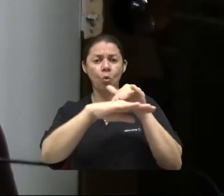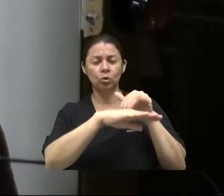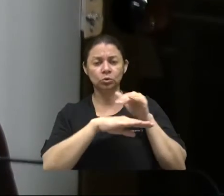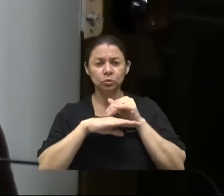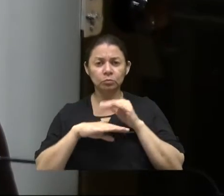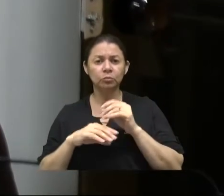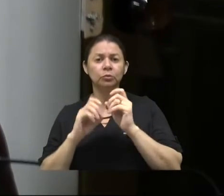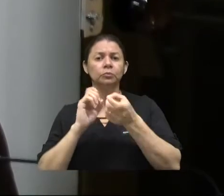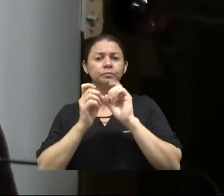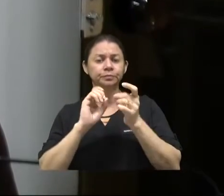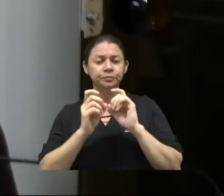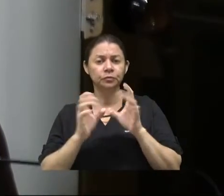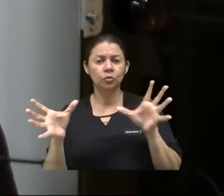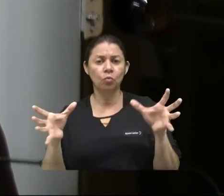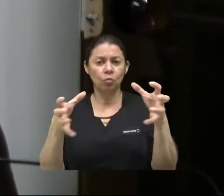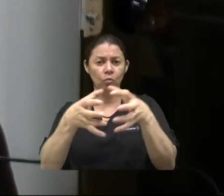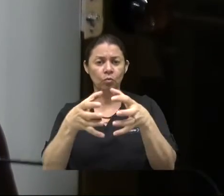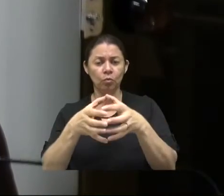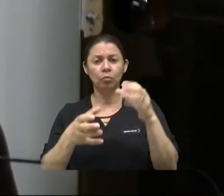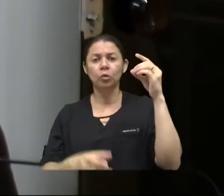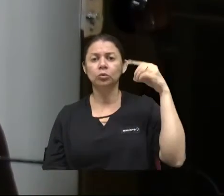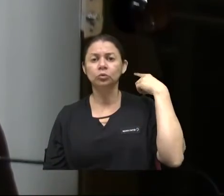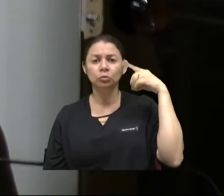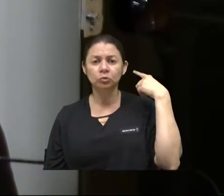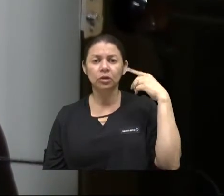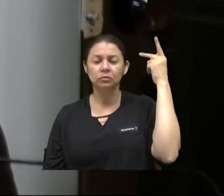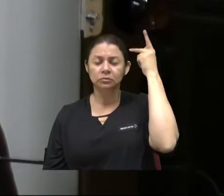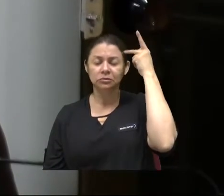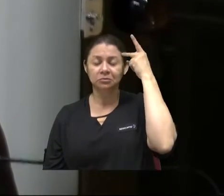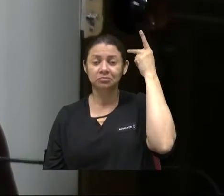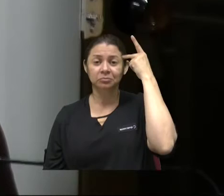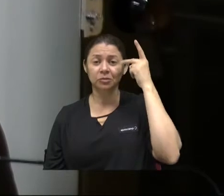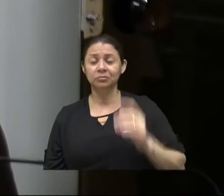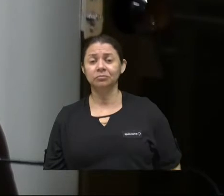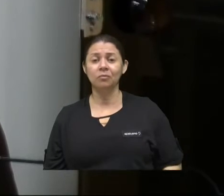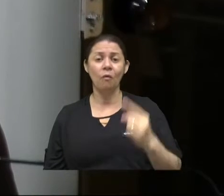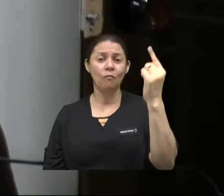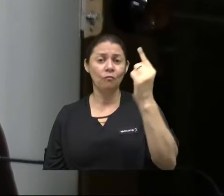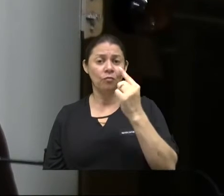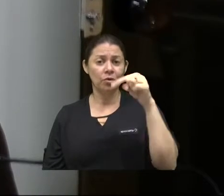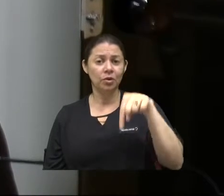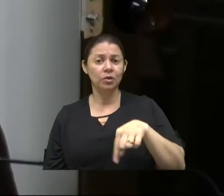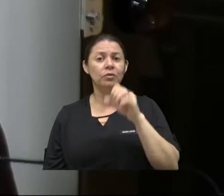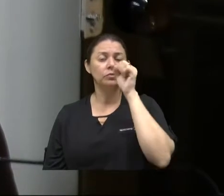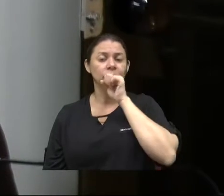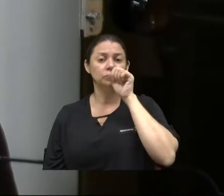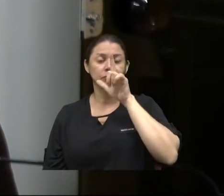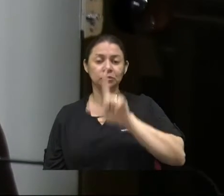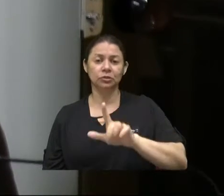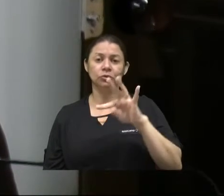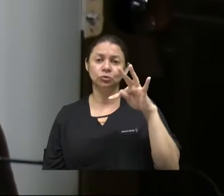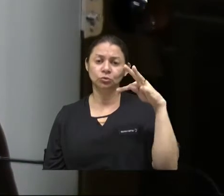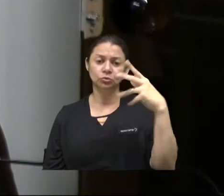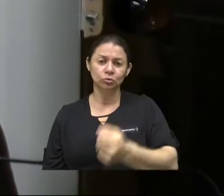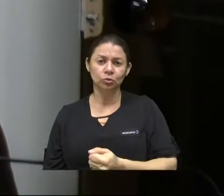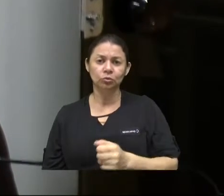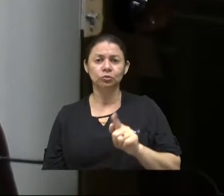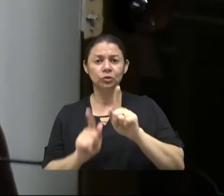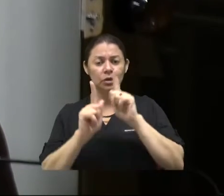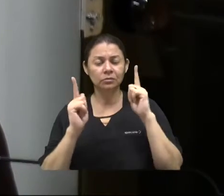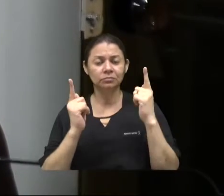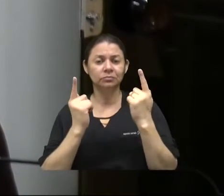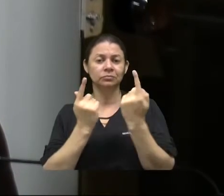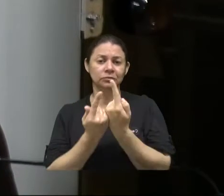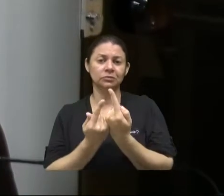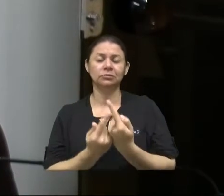São Paulo, e eles vieram aqui e fizeram aqui nessa casa, e foi ouvido, e foi documentado, e